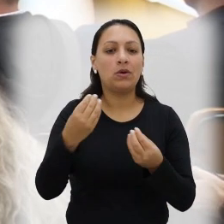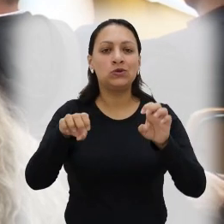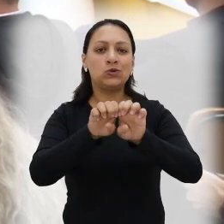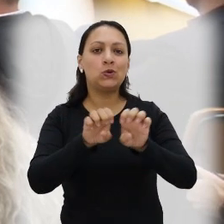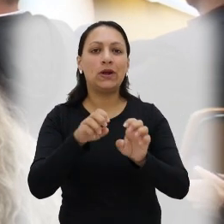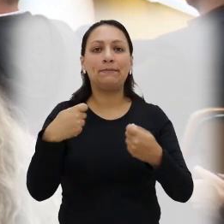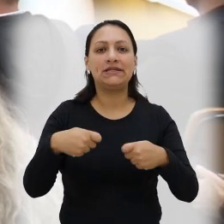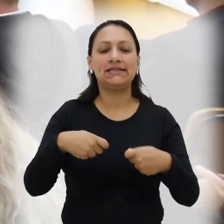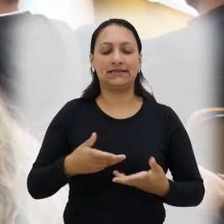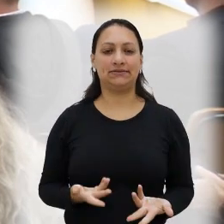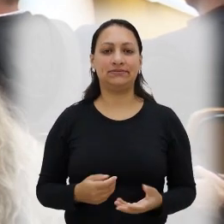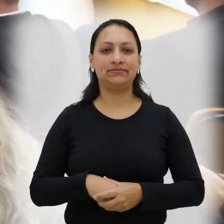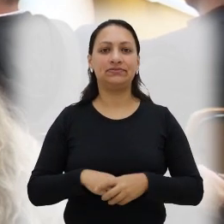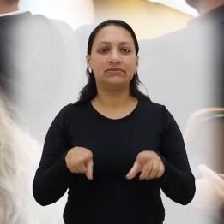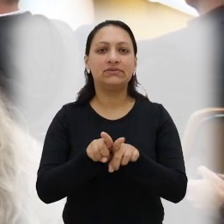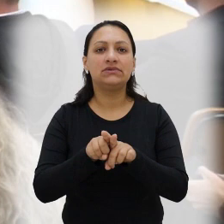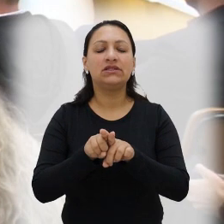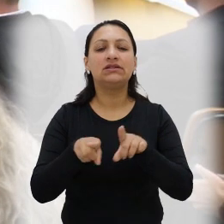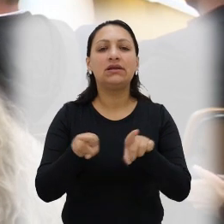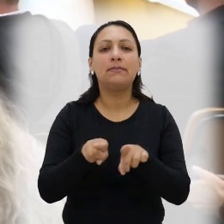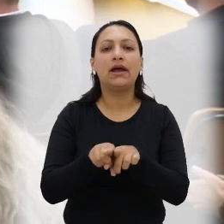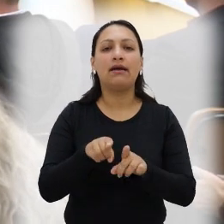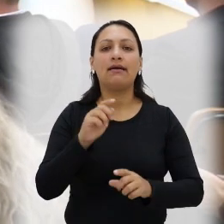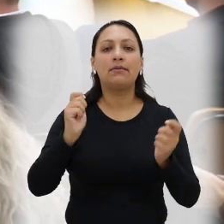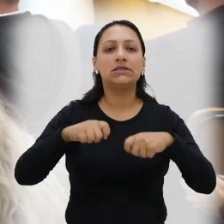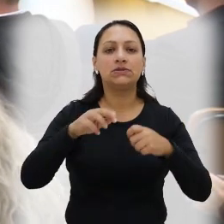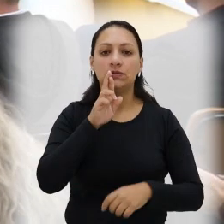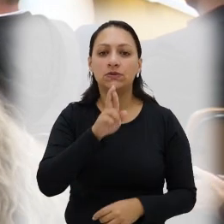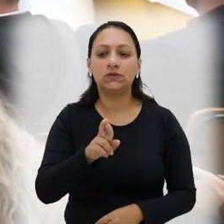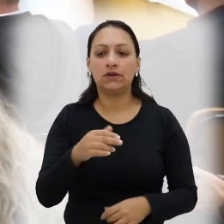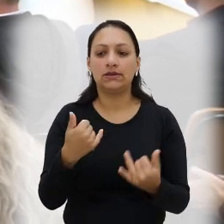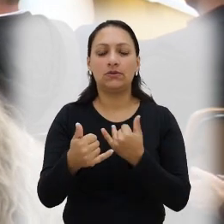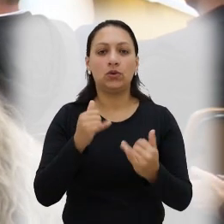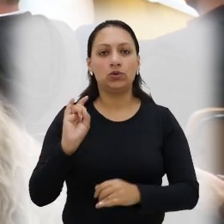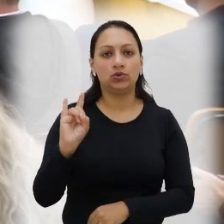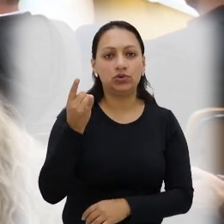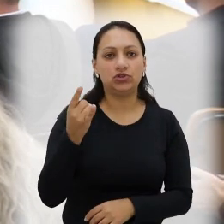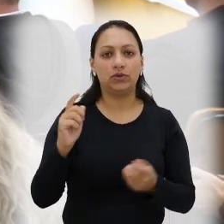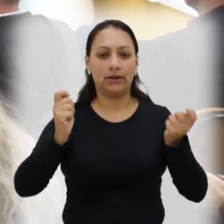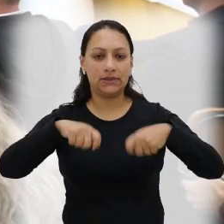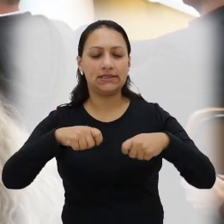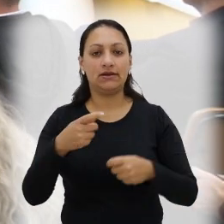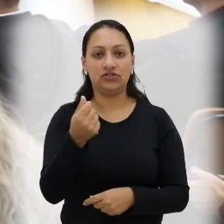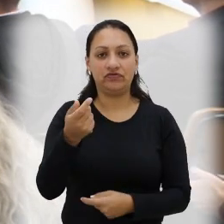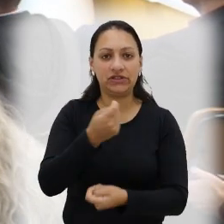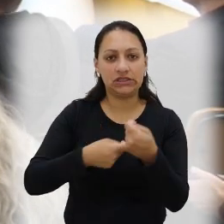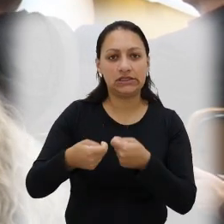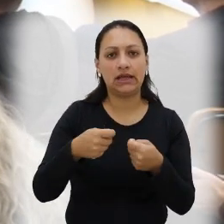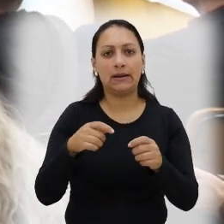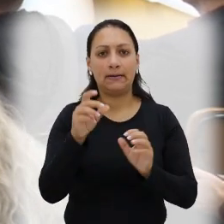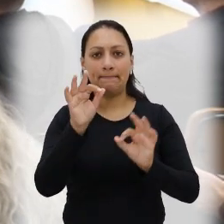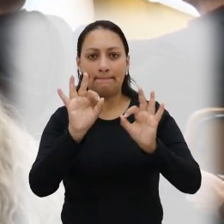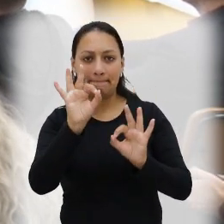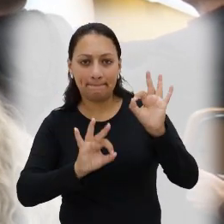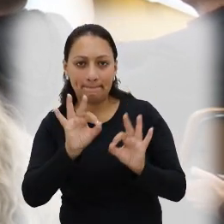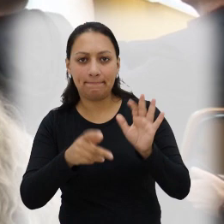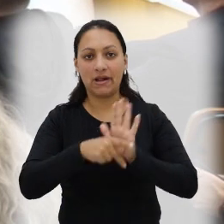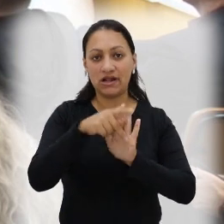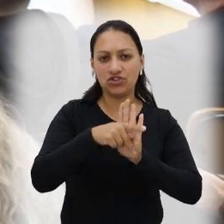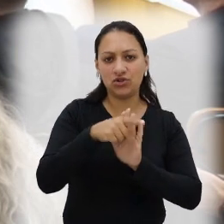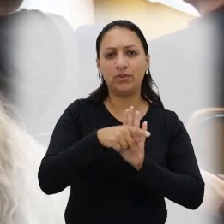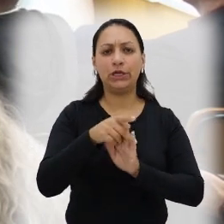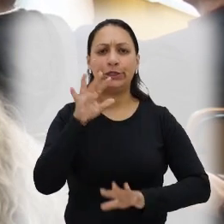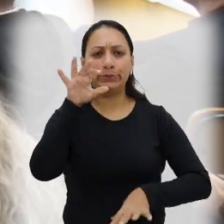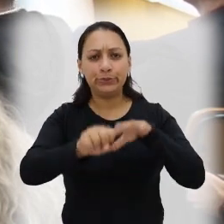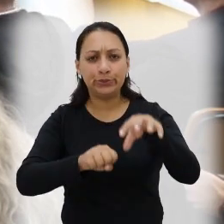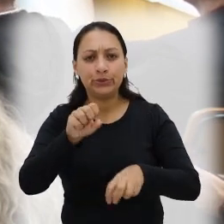do tempo, capacidade de geração de resultado e, por último, ali, cash burn, capacidade financeira e planejamento para busca ou,